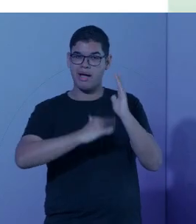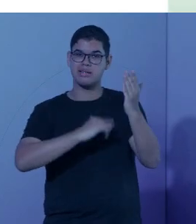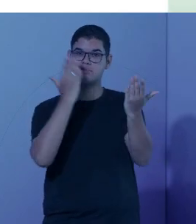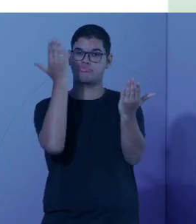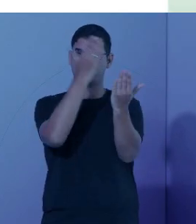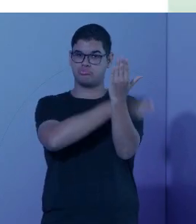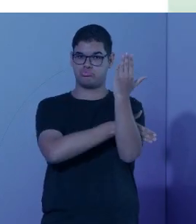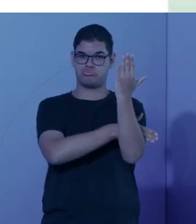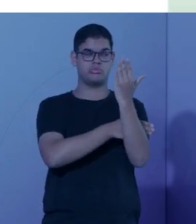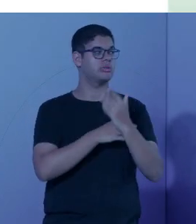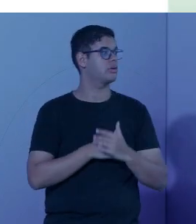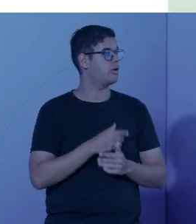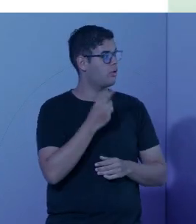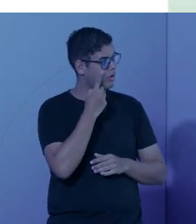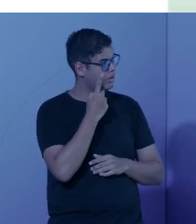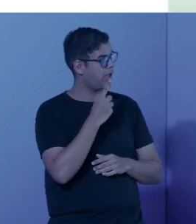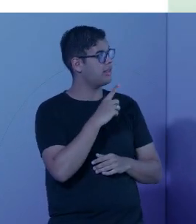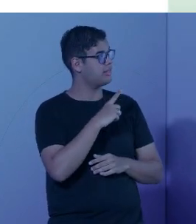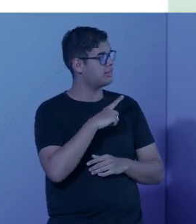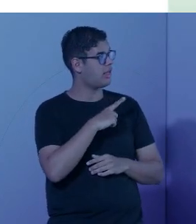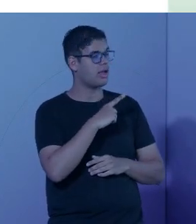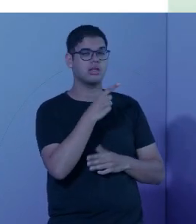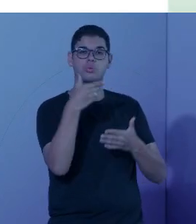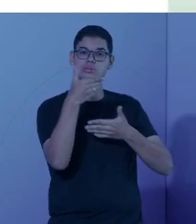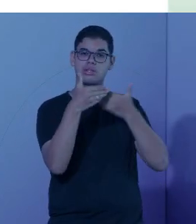nesse caminho em verde. Tá?